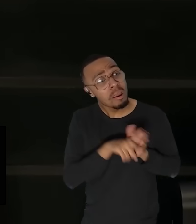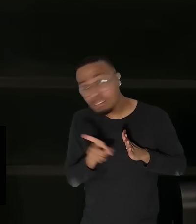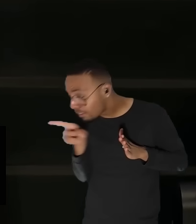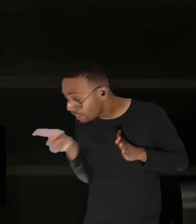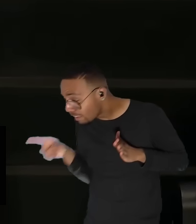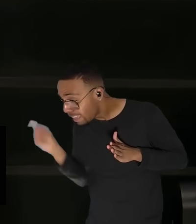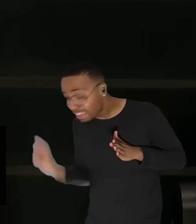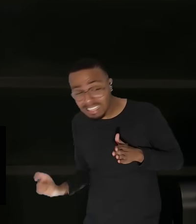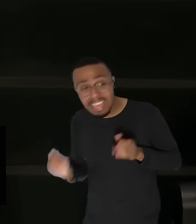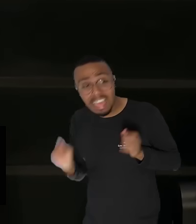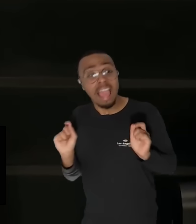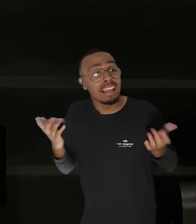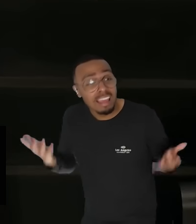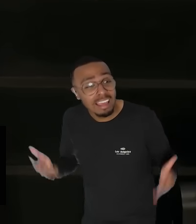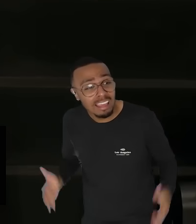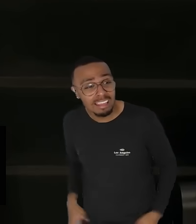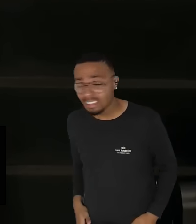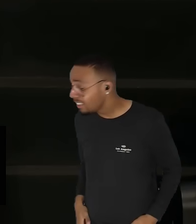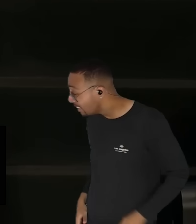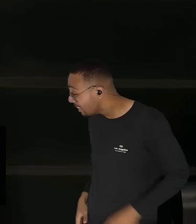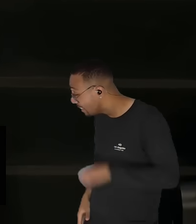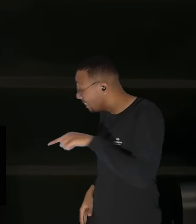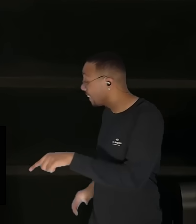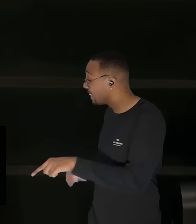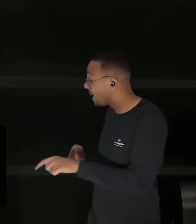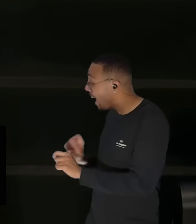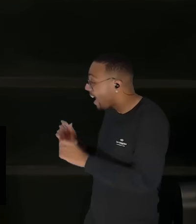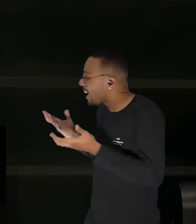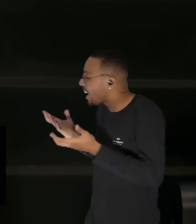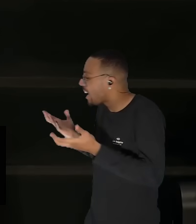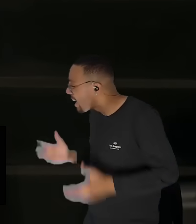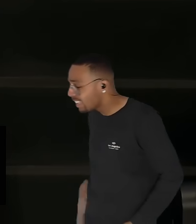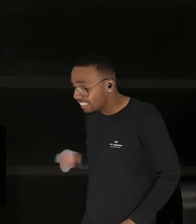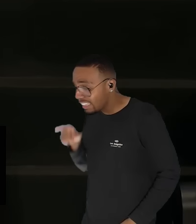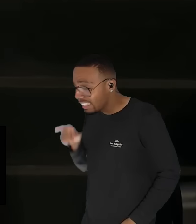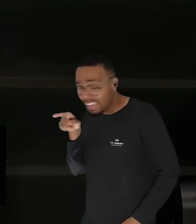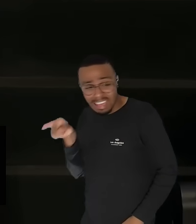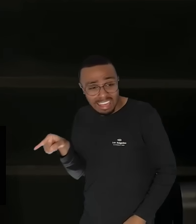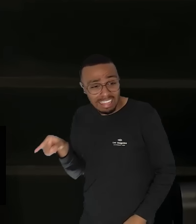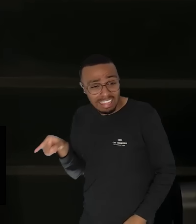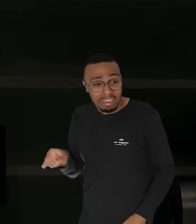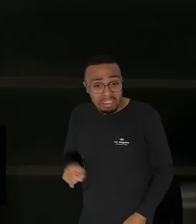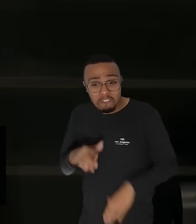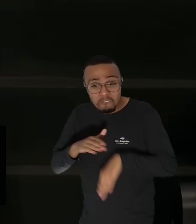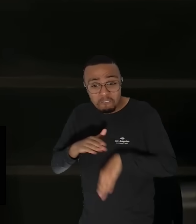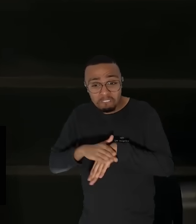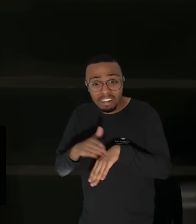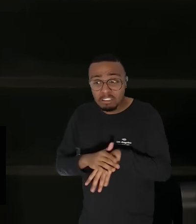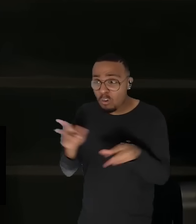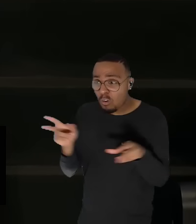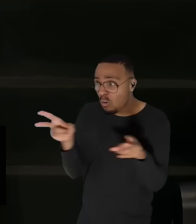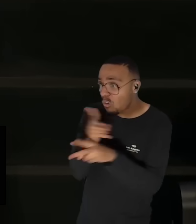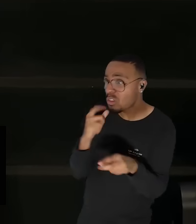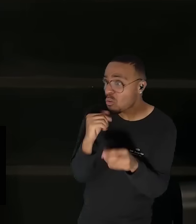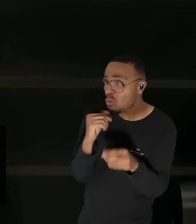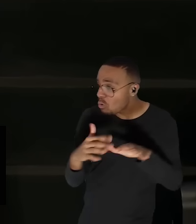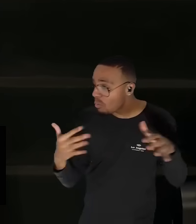este que até o vento e o mar lhe obedecem?